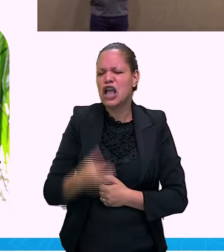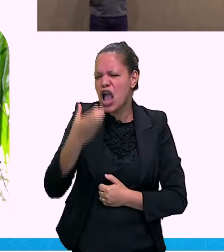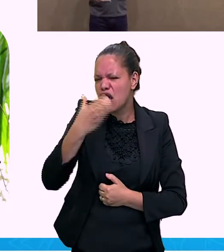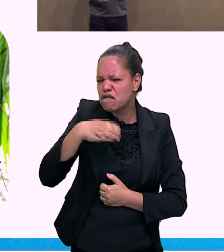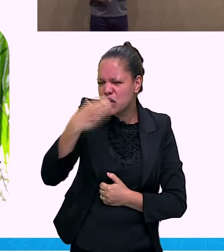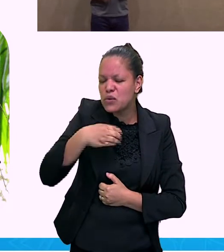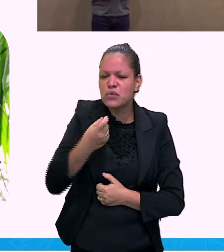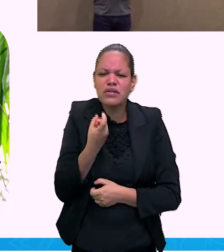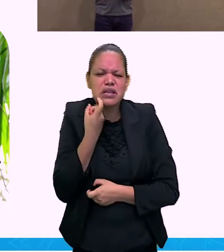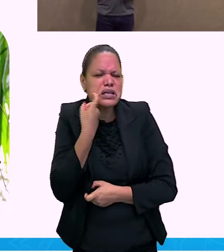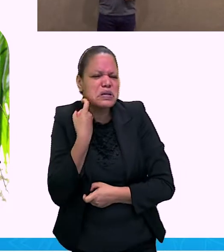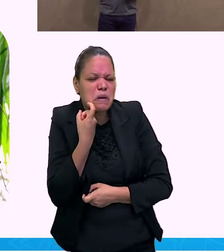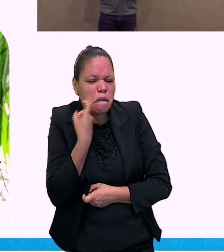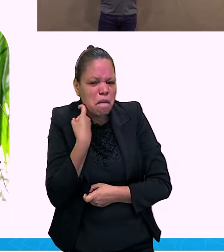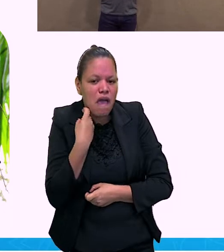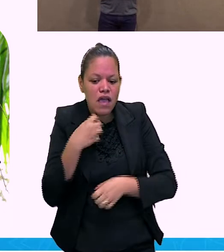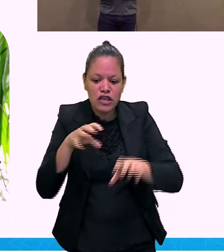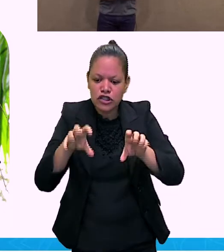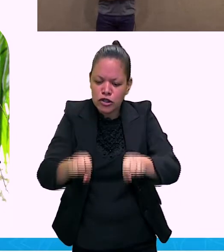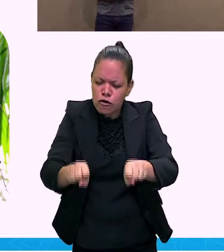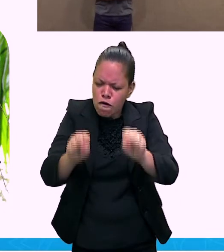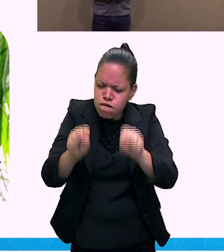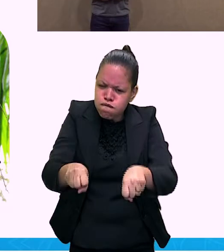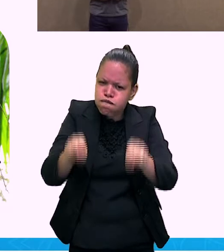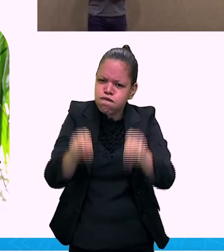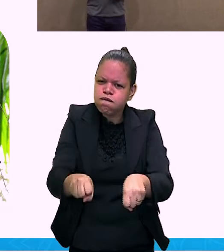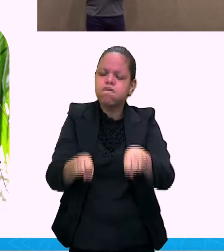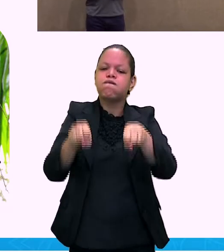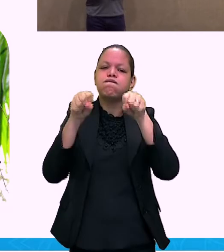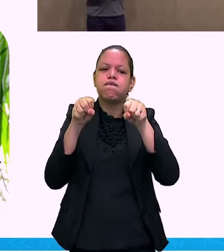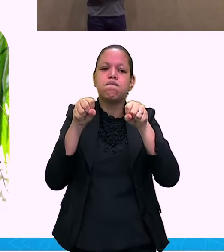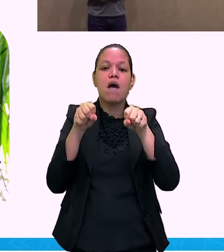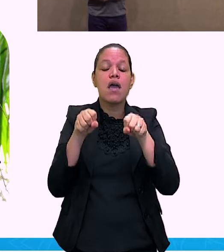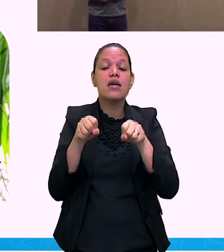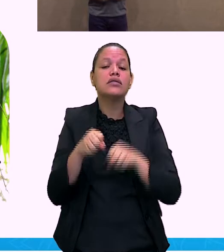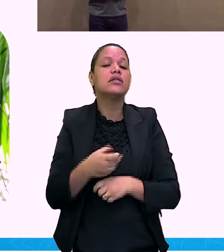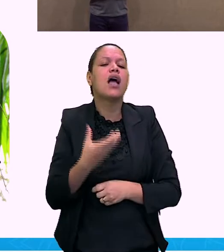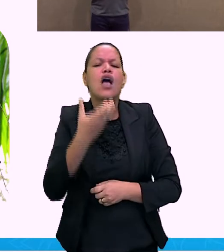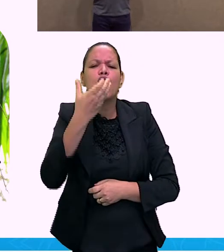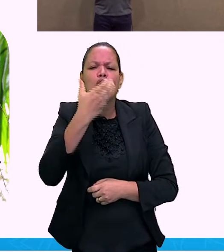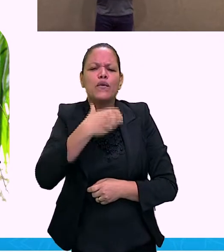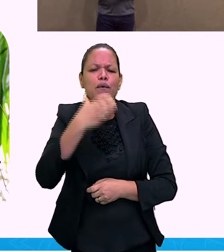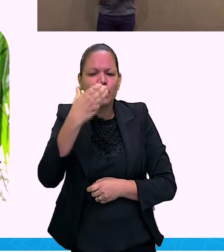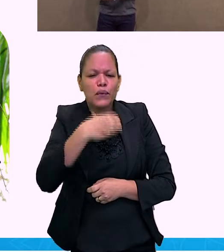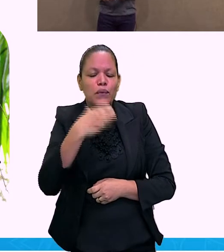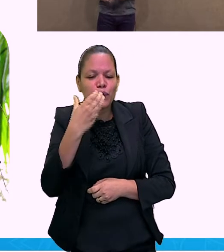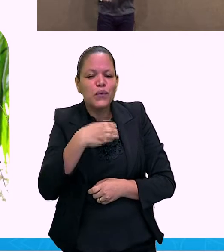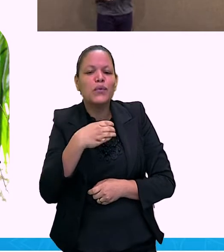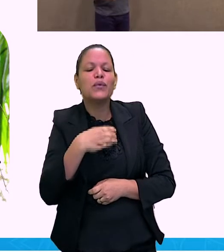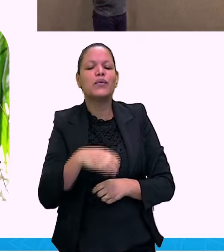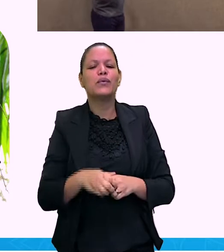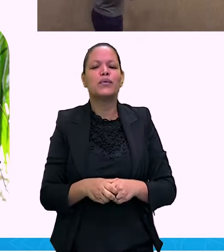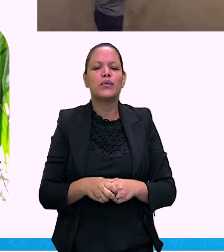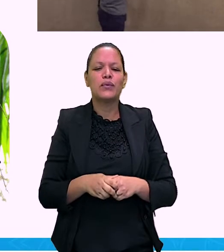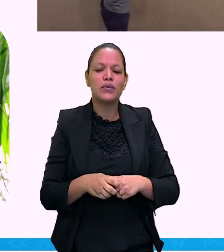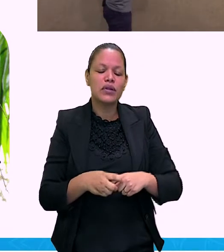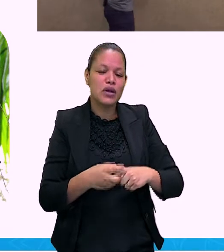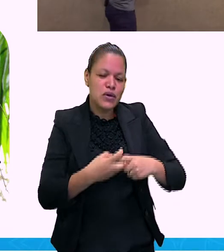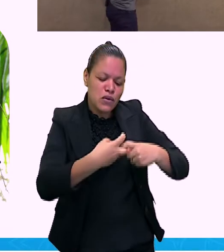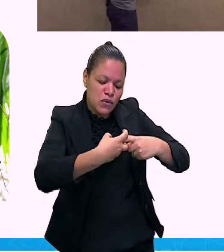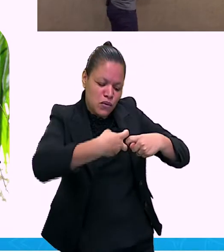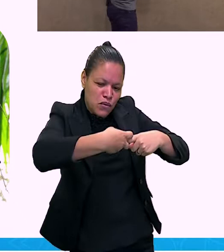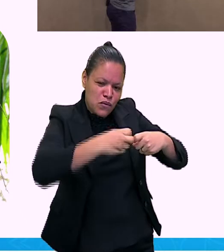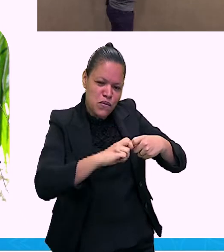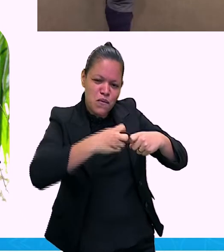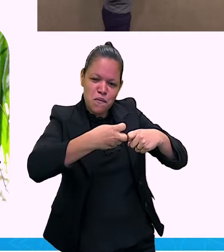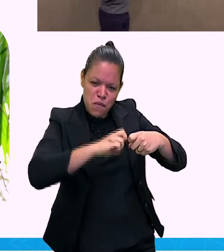e peixes, pratos como o pato no tucupi e as frutas típicas. São o cupuaçu, o açaí, que a gente